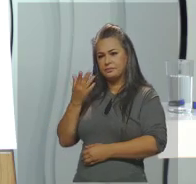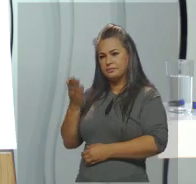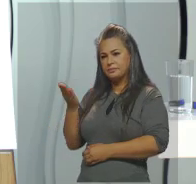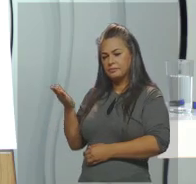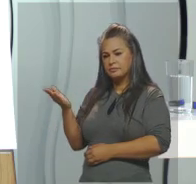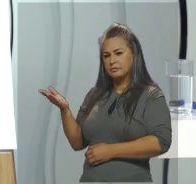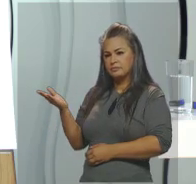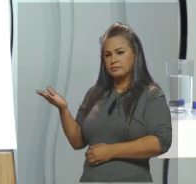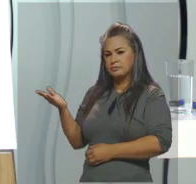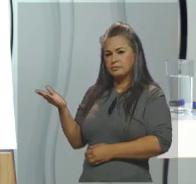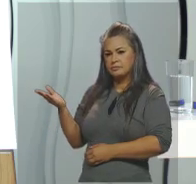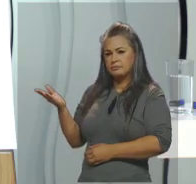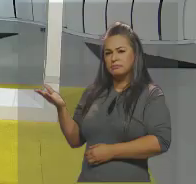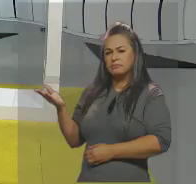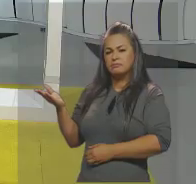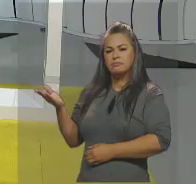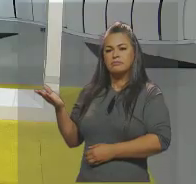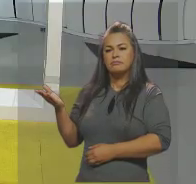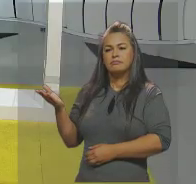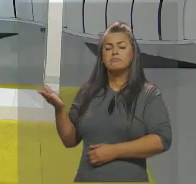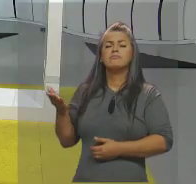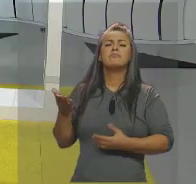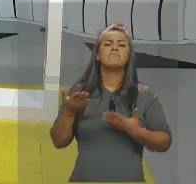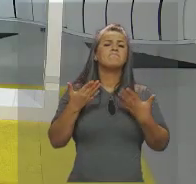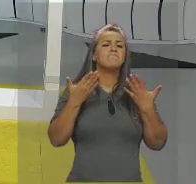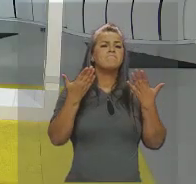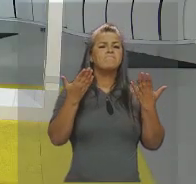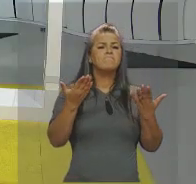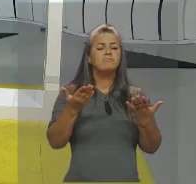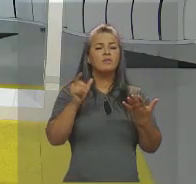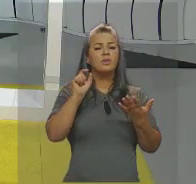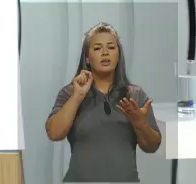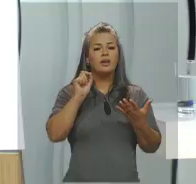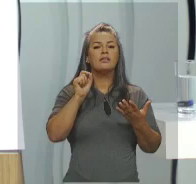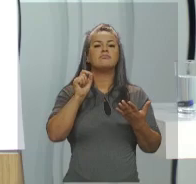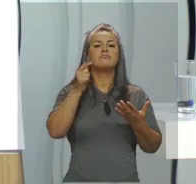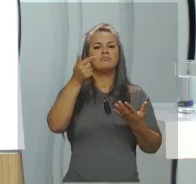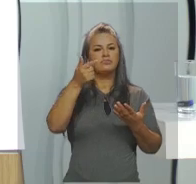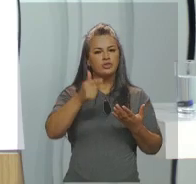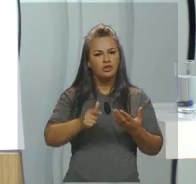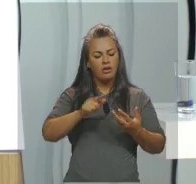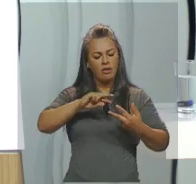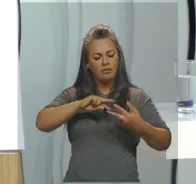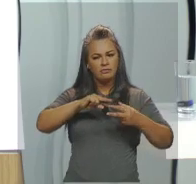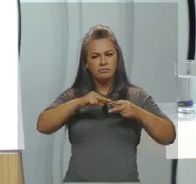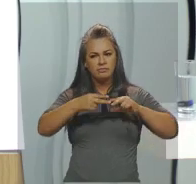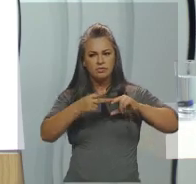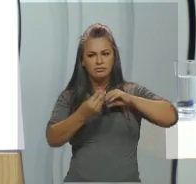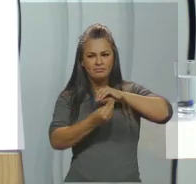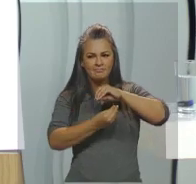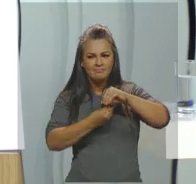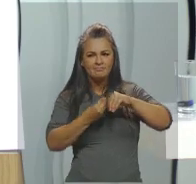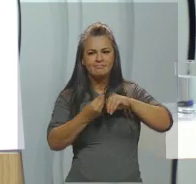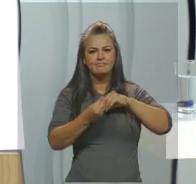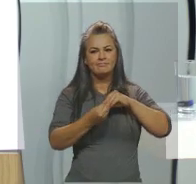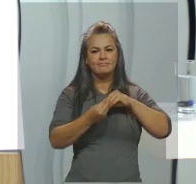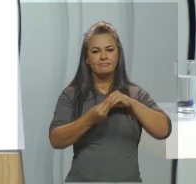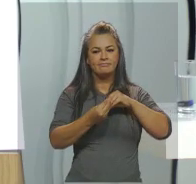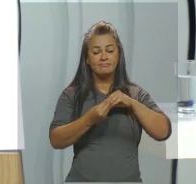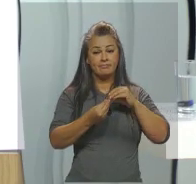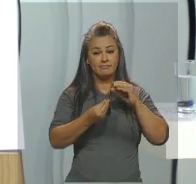esférica. O que a gente faz, então? Faz o retrocruzamento. Cruza, então,